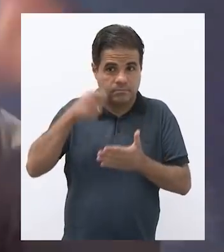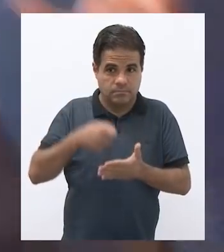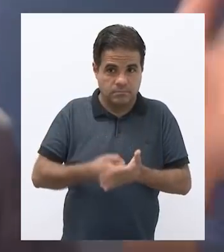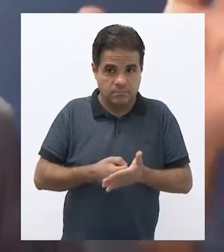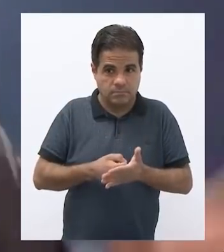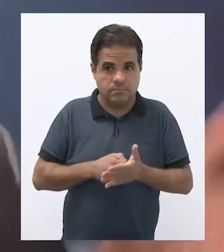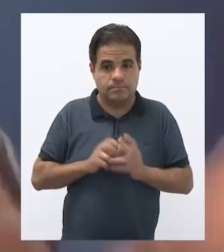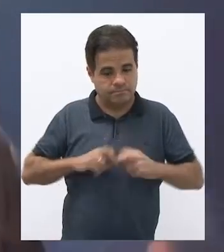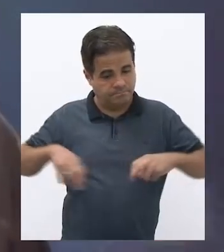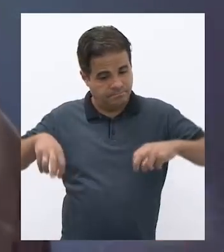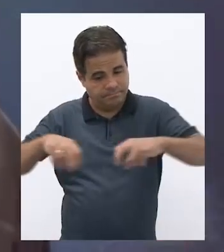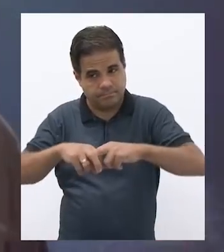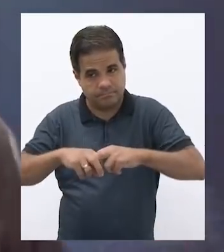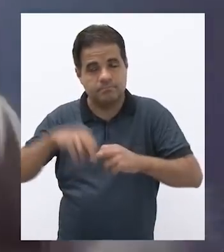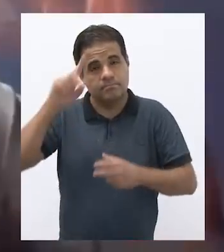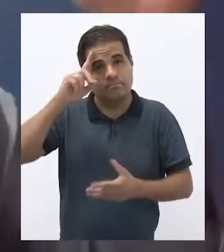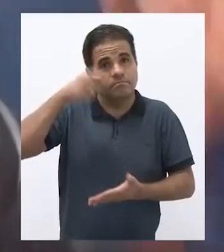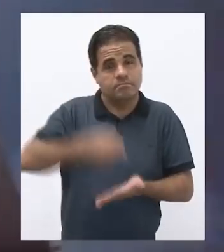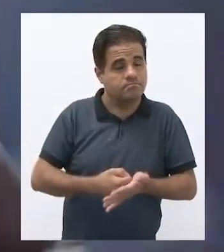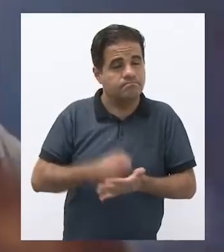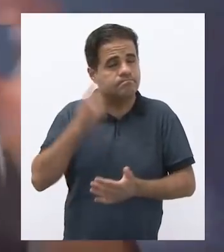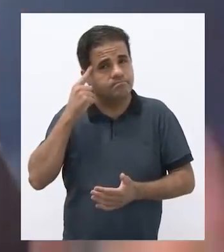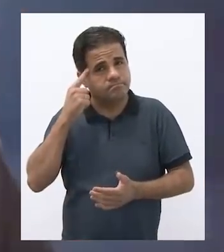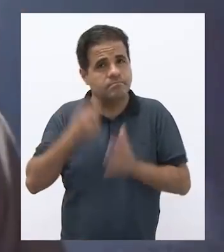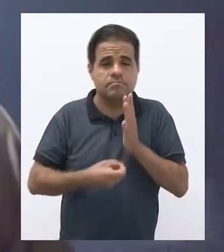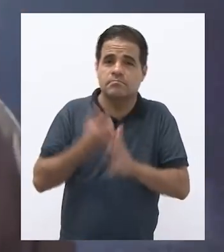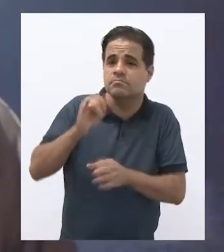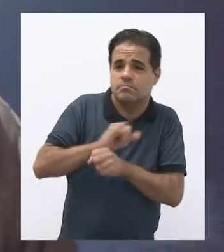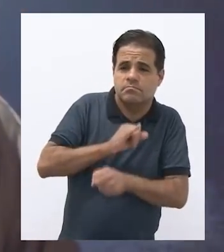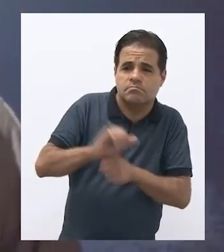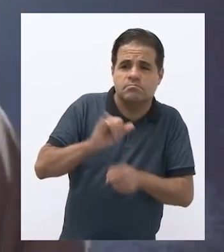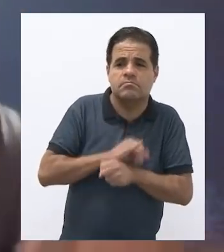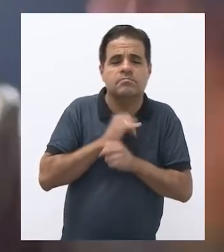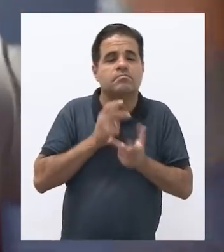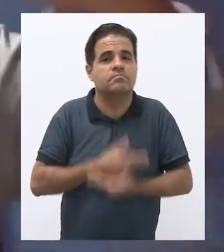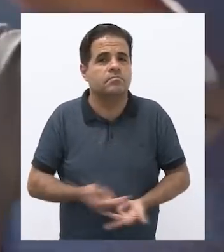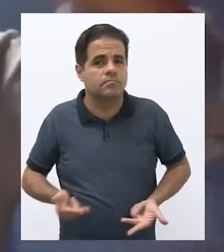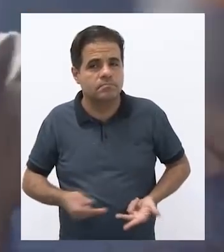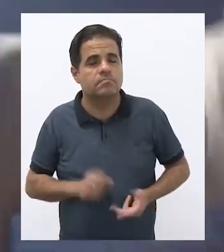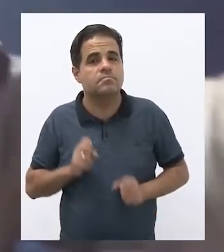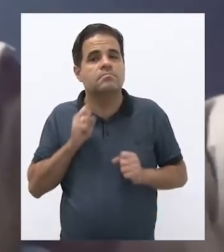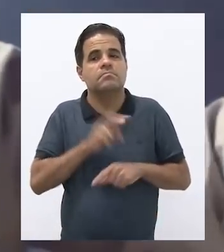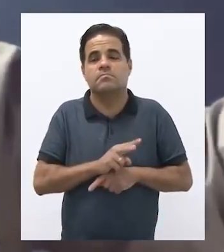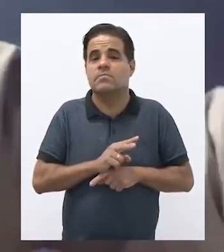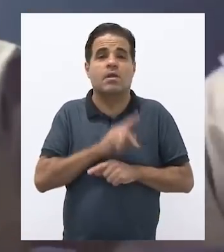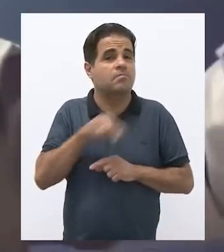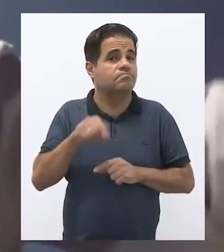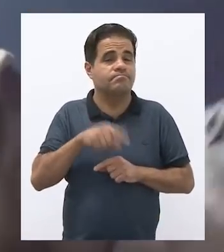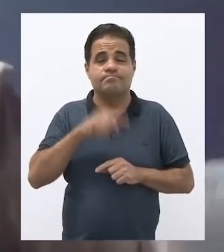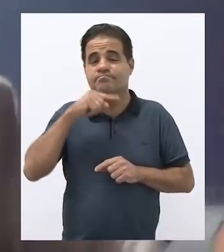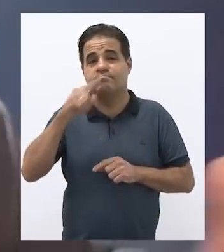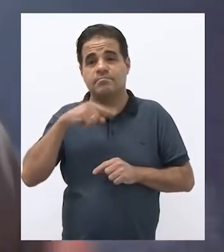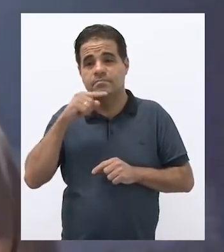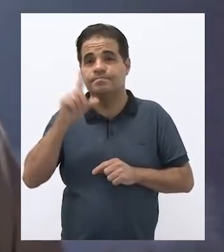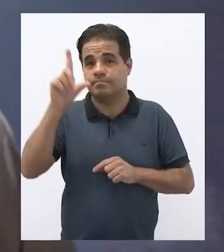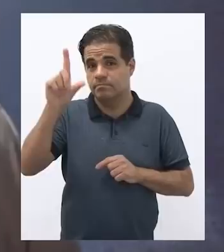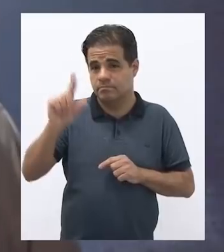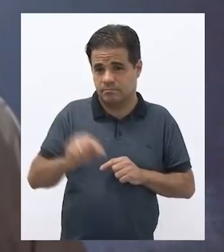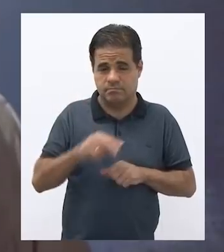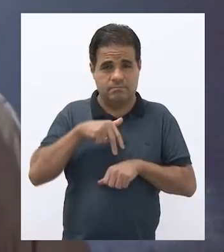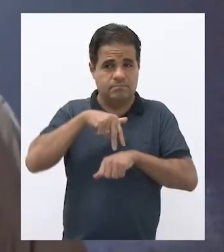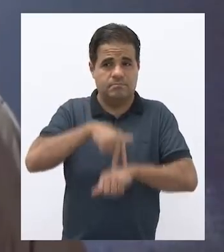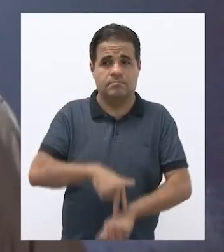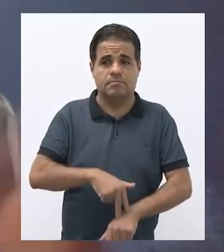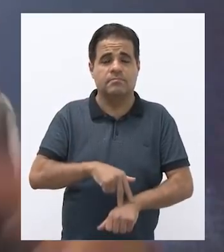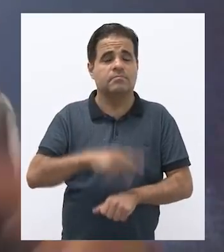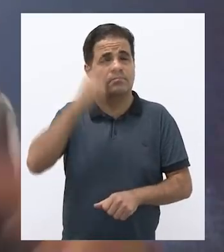o colegiado que vai lá para tomar uma decisão, ou criar uma estratégia, ou qualquer coisa do gênero. Ela se torna nula. E a gente vai reduzindo o protagonismo individual